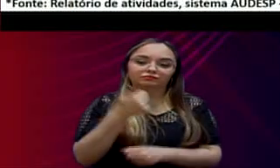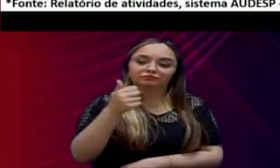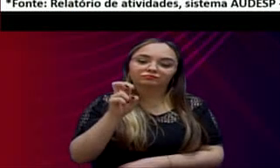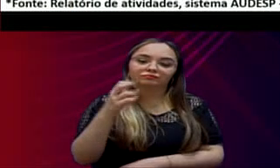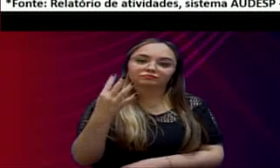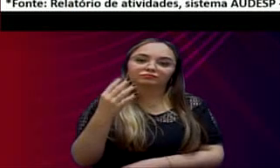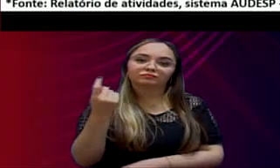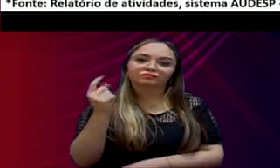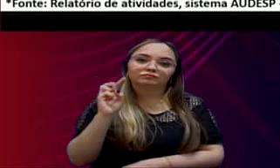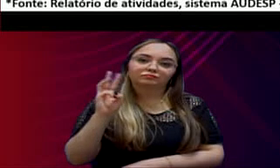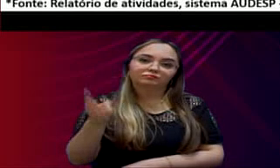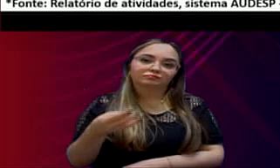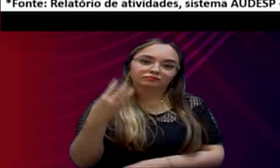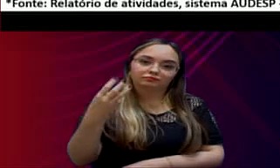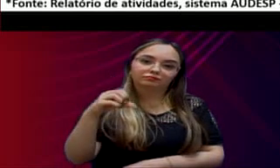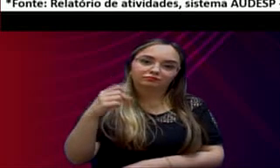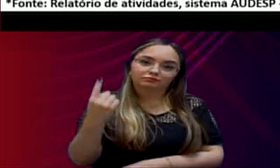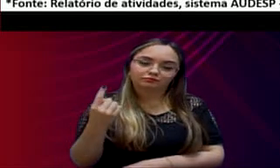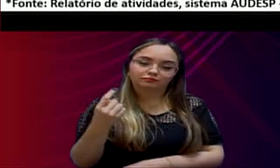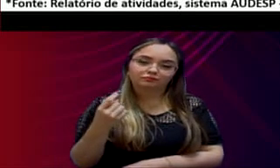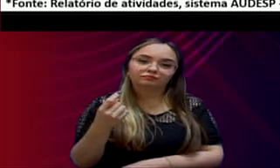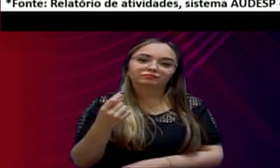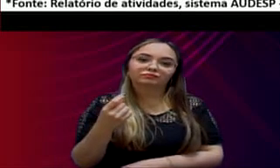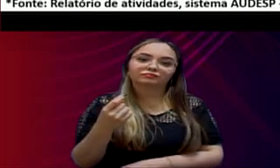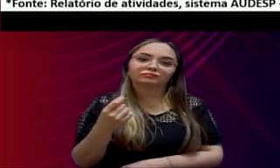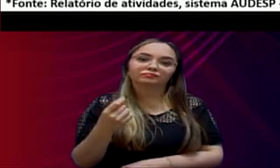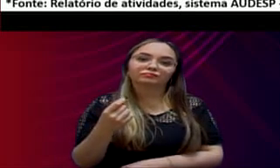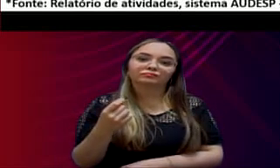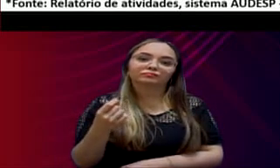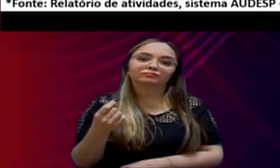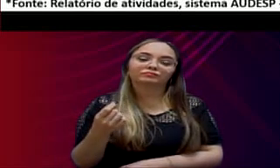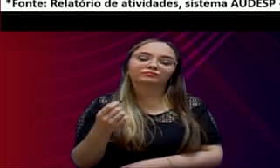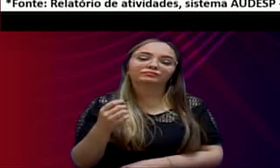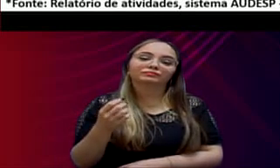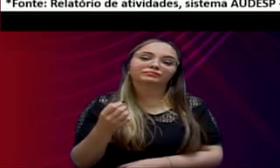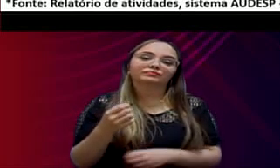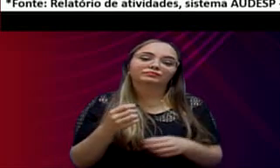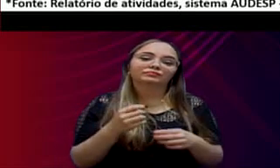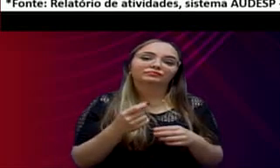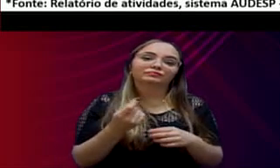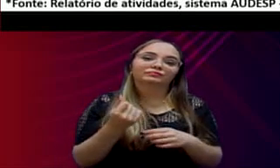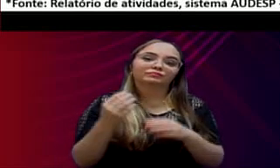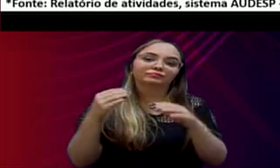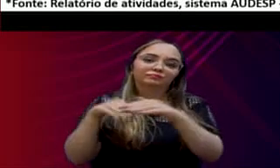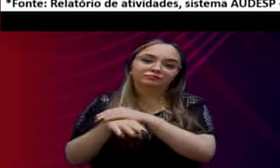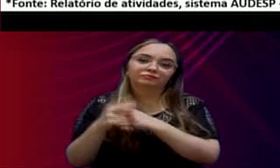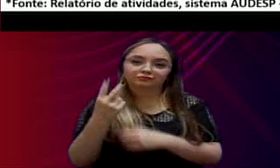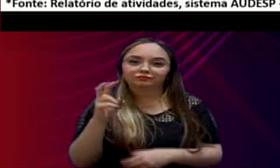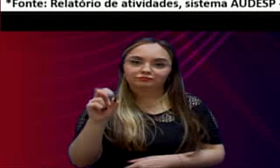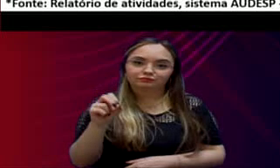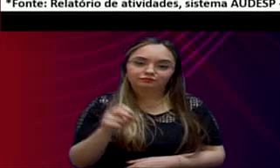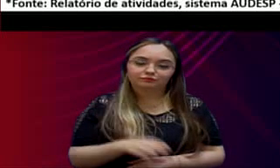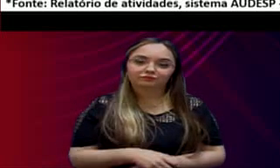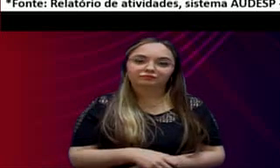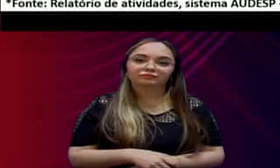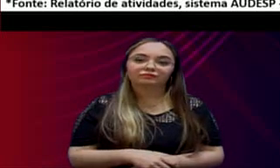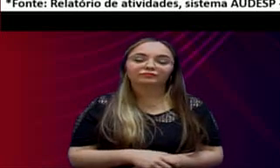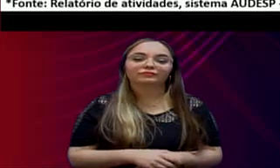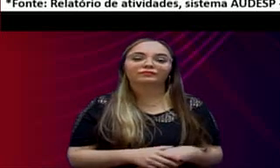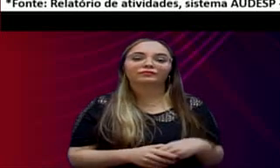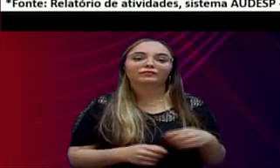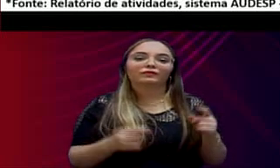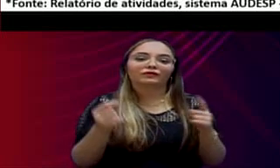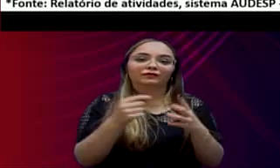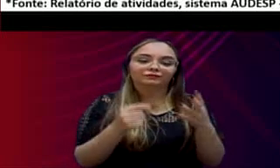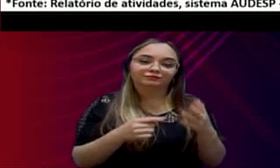milhões 391 corrente 154 milhões 141 mil capital 250 indicadora